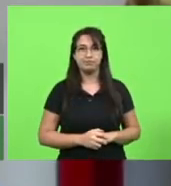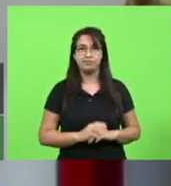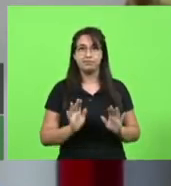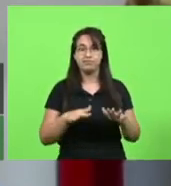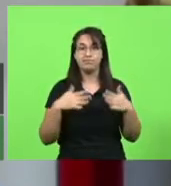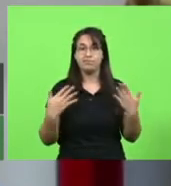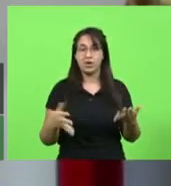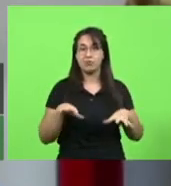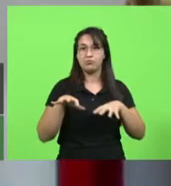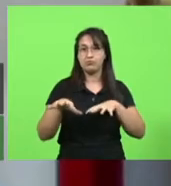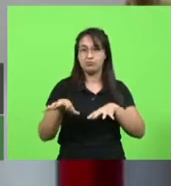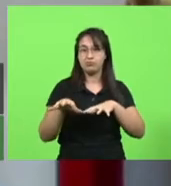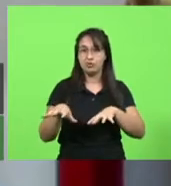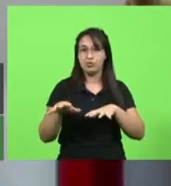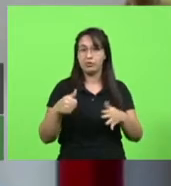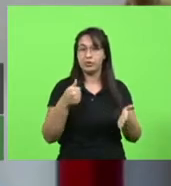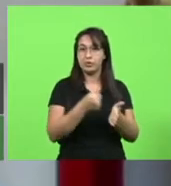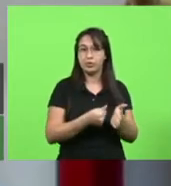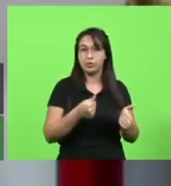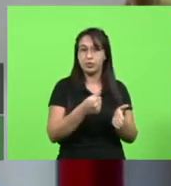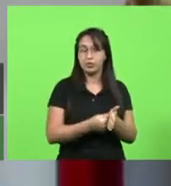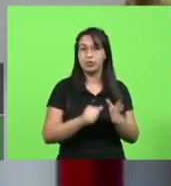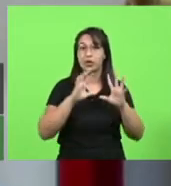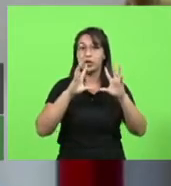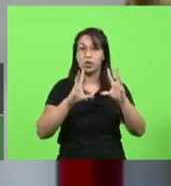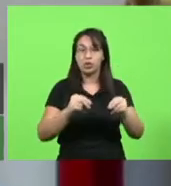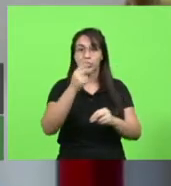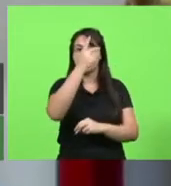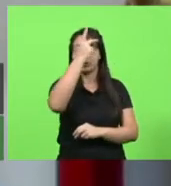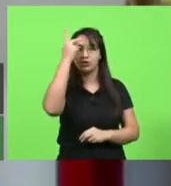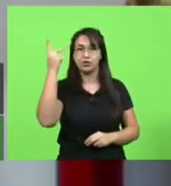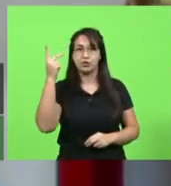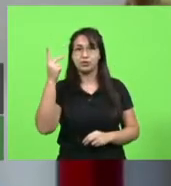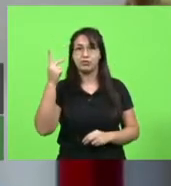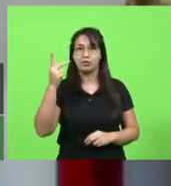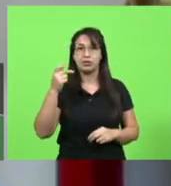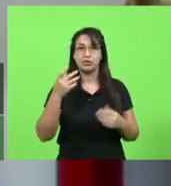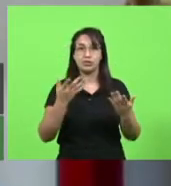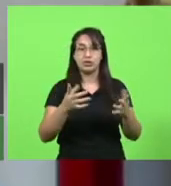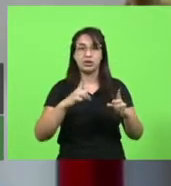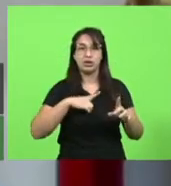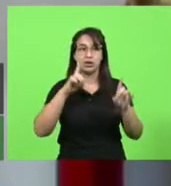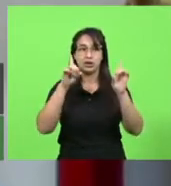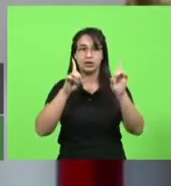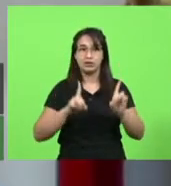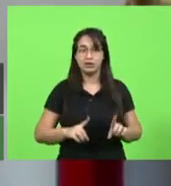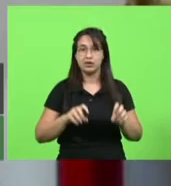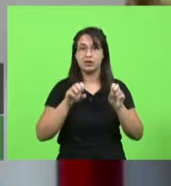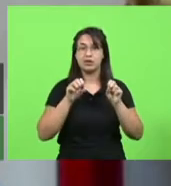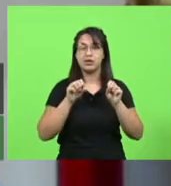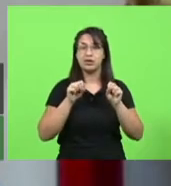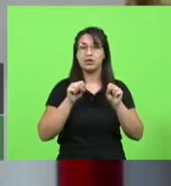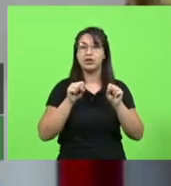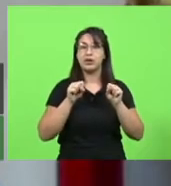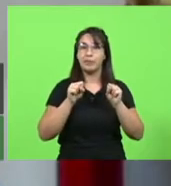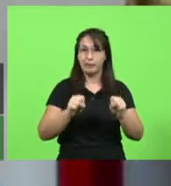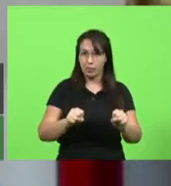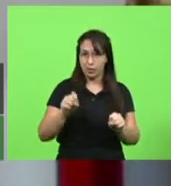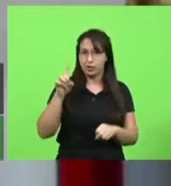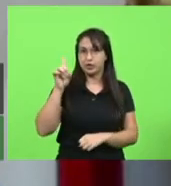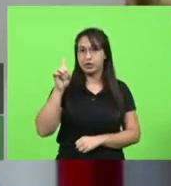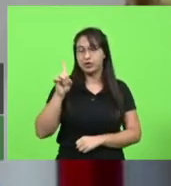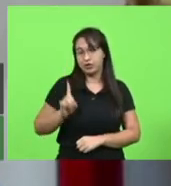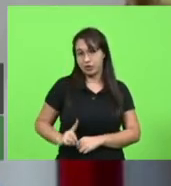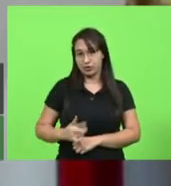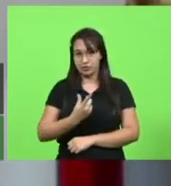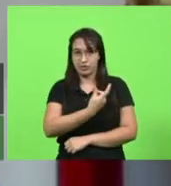movimento luta é para que todas as pessoas com deficiência tenham direito à vacina e também doenças raras